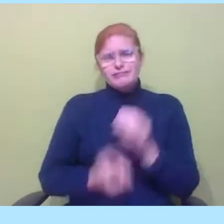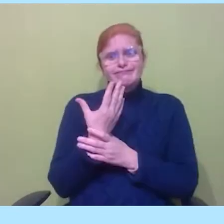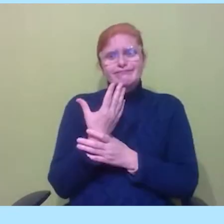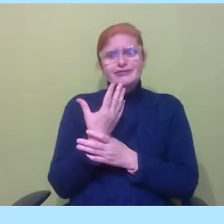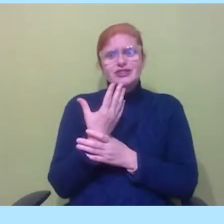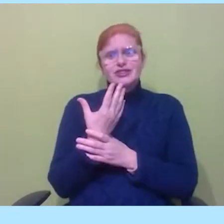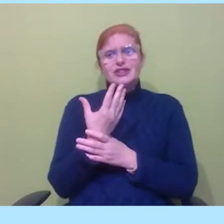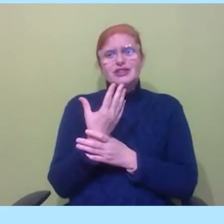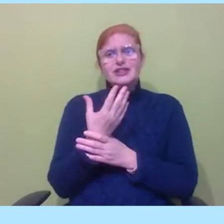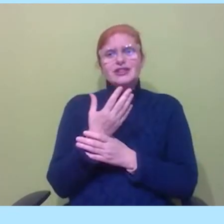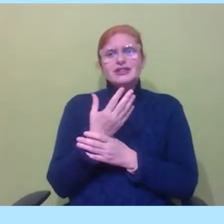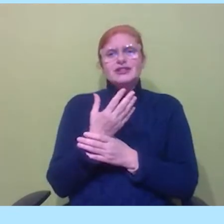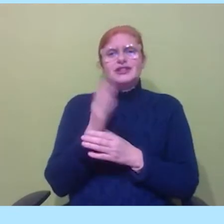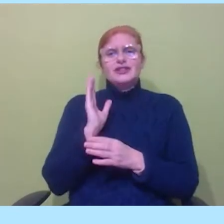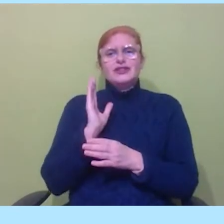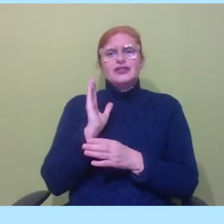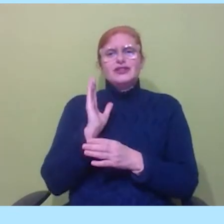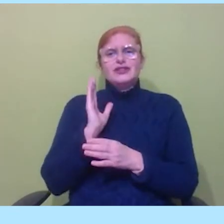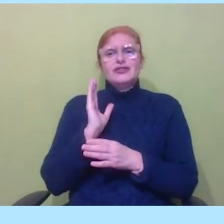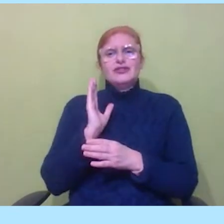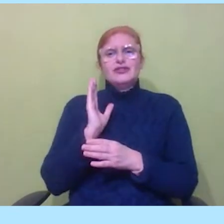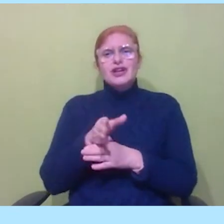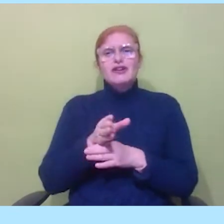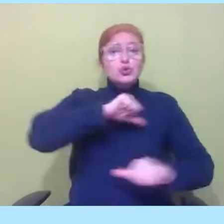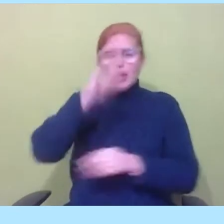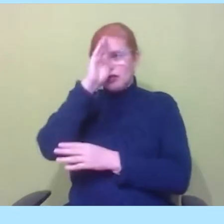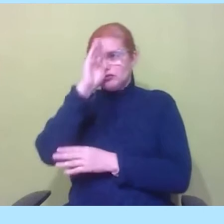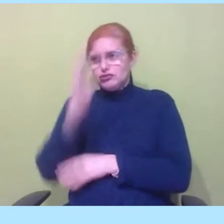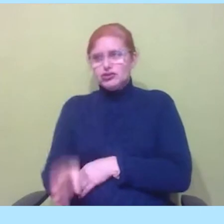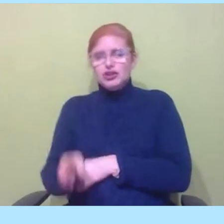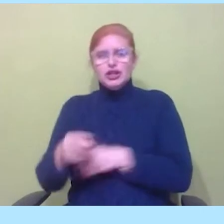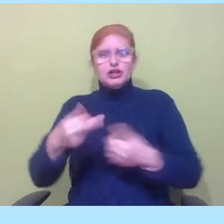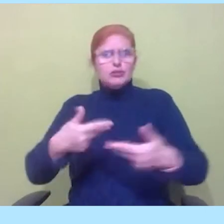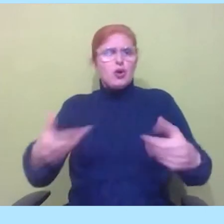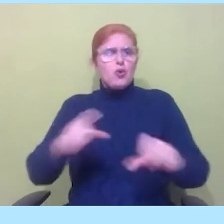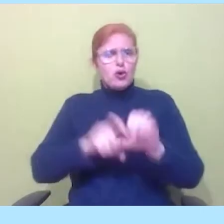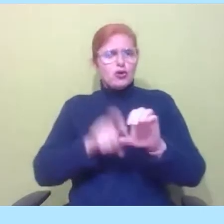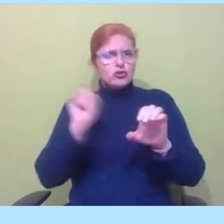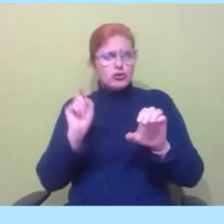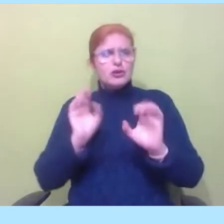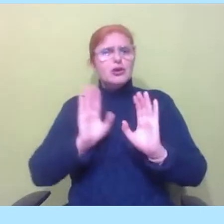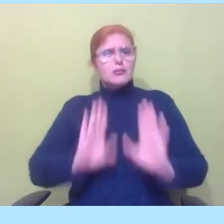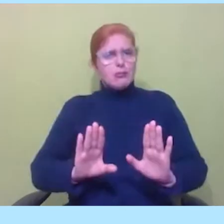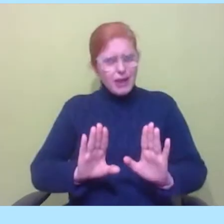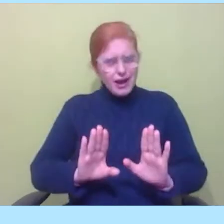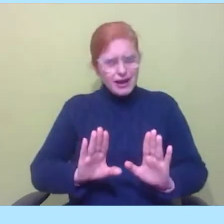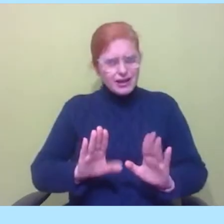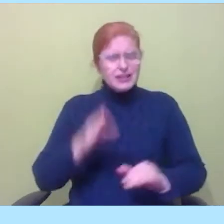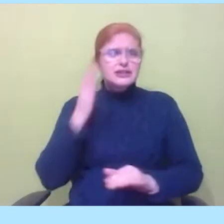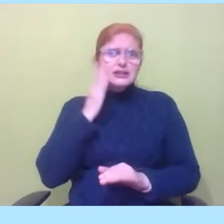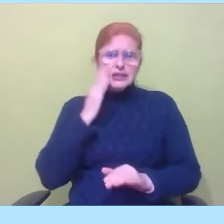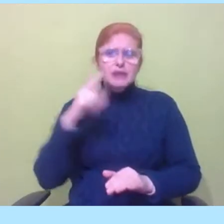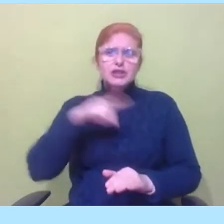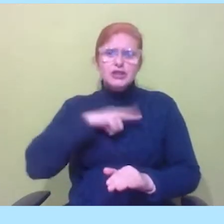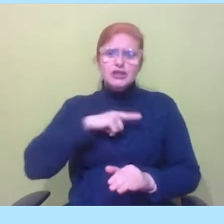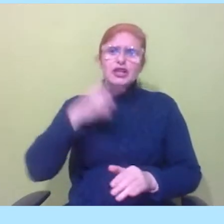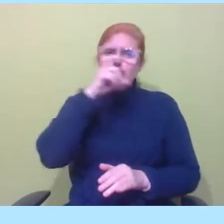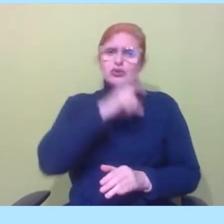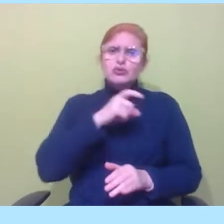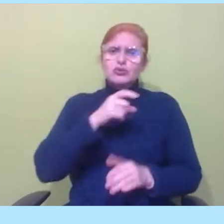para coisas autônomas, sabendo que a gente tem uma dificuldade de acesso, mas como a gente consegue trabalhar com essas